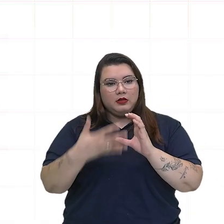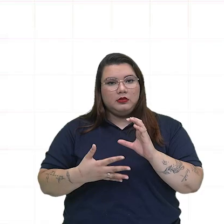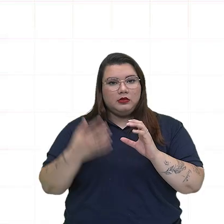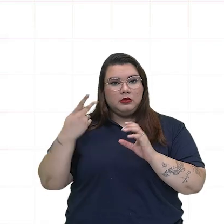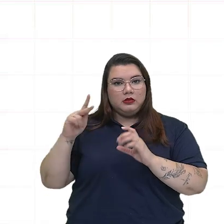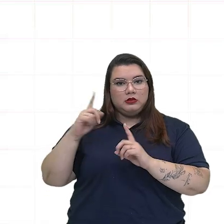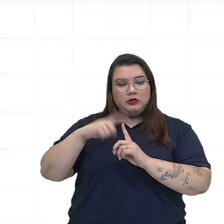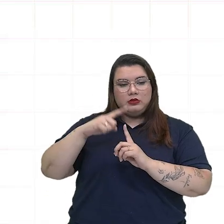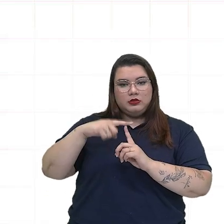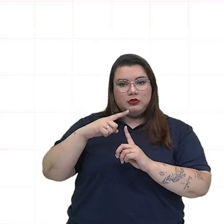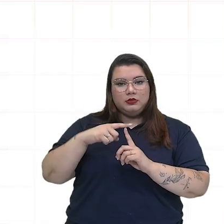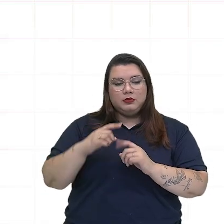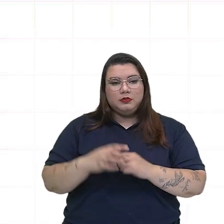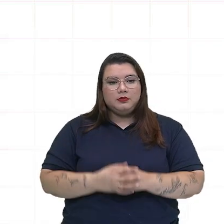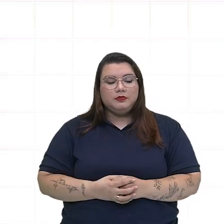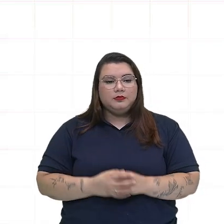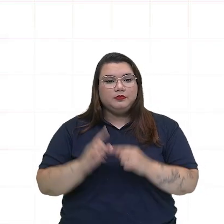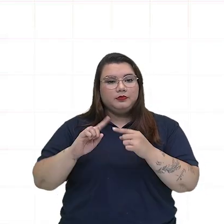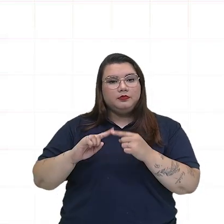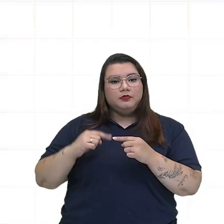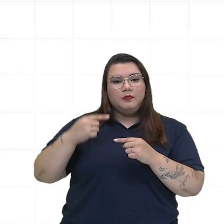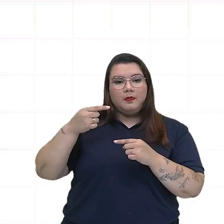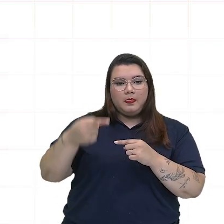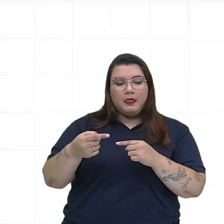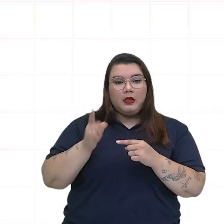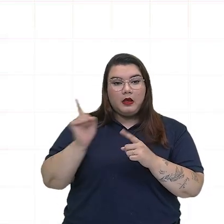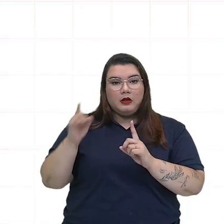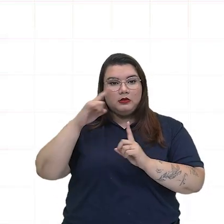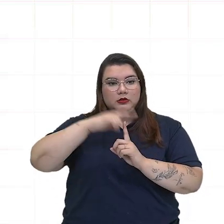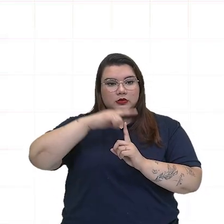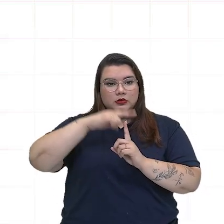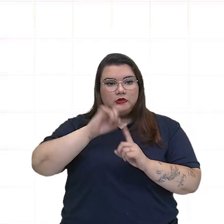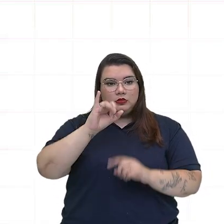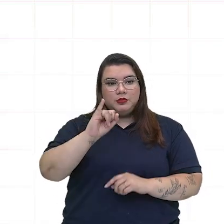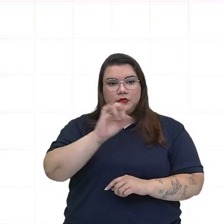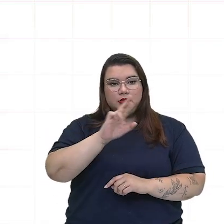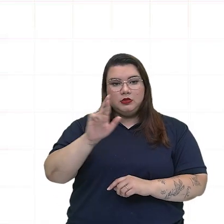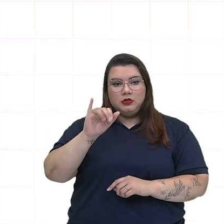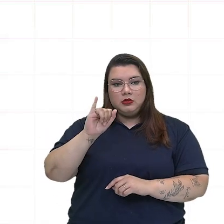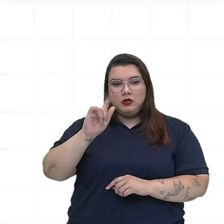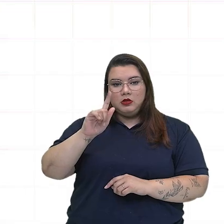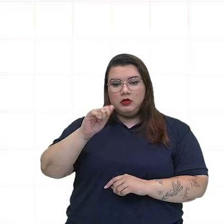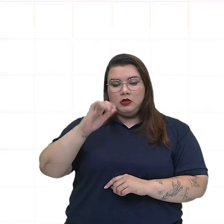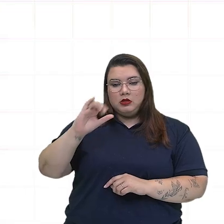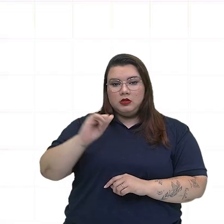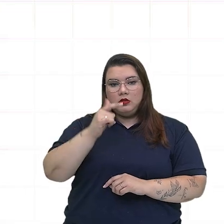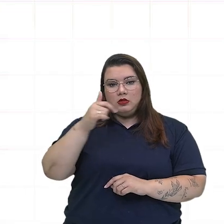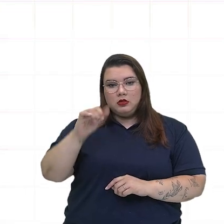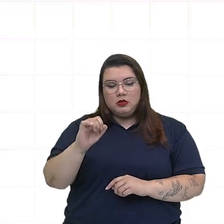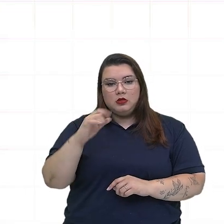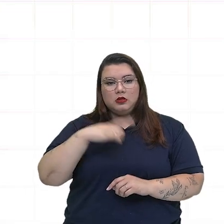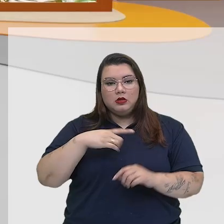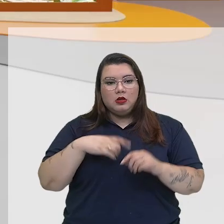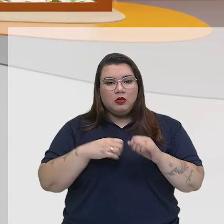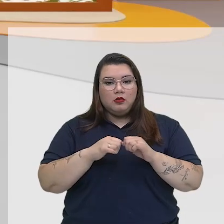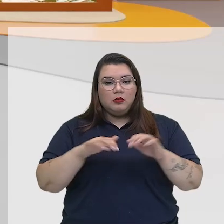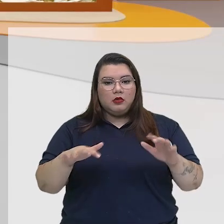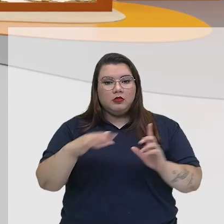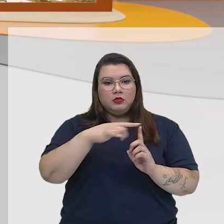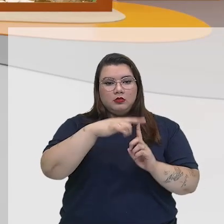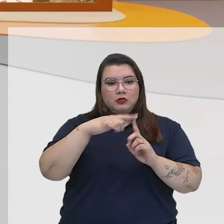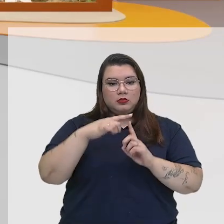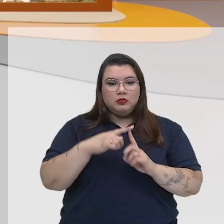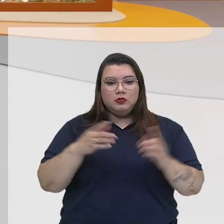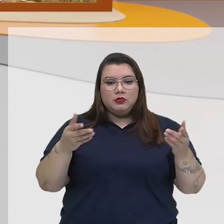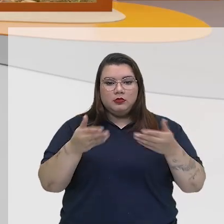de superfície, tá? Agora, esse tipo de irrigação de superfície, ela acaba se distribuindo de diversas formas, que